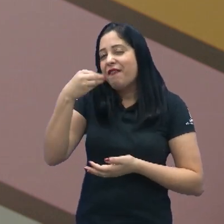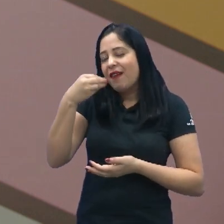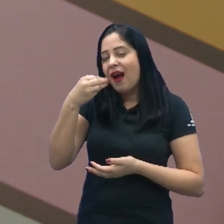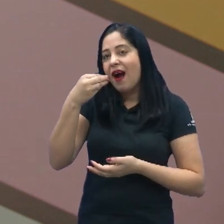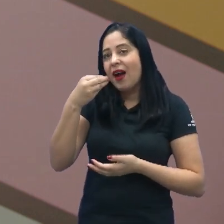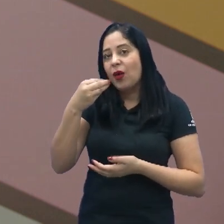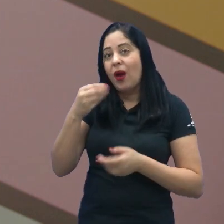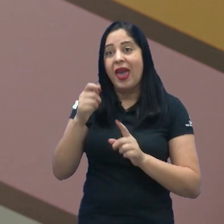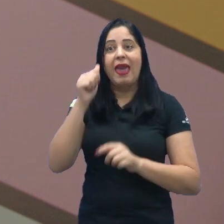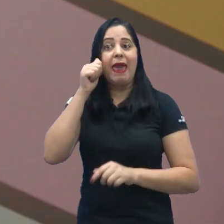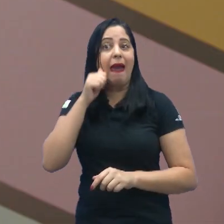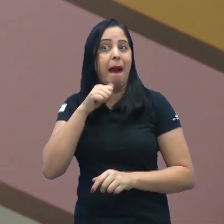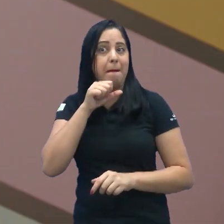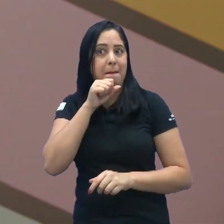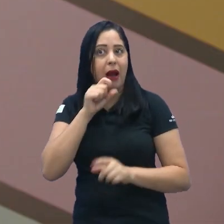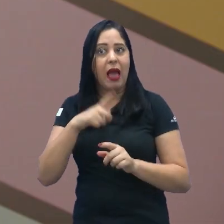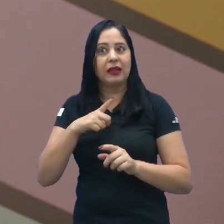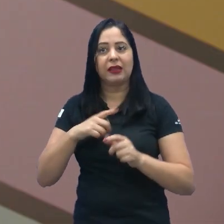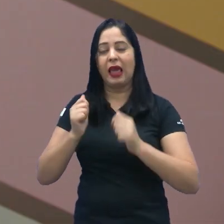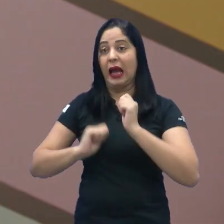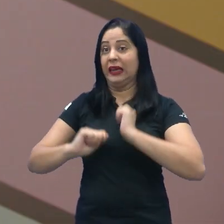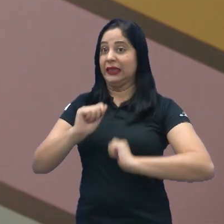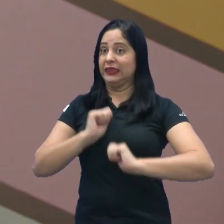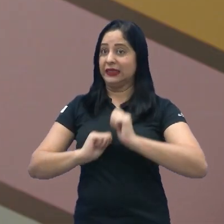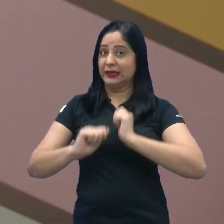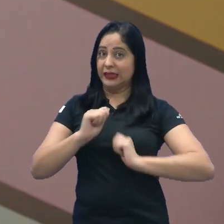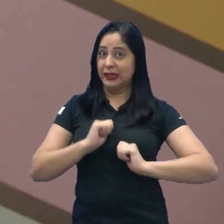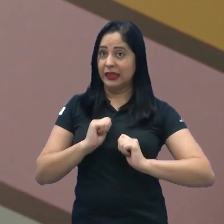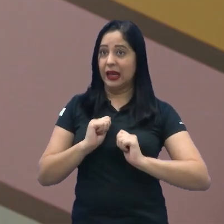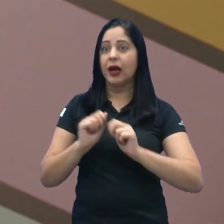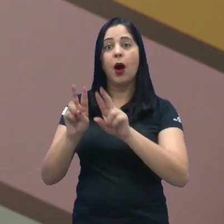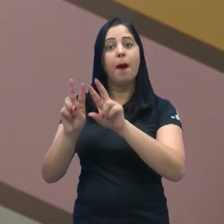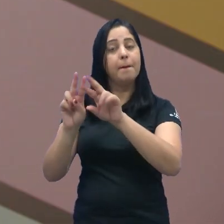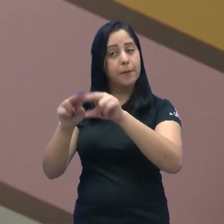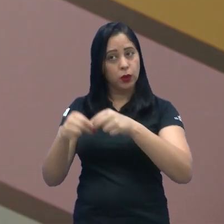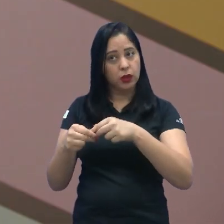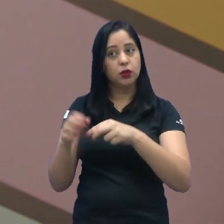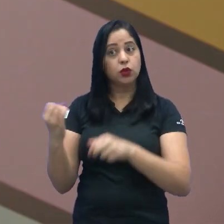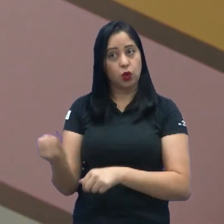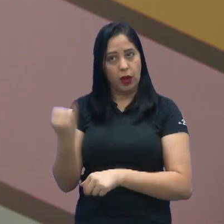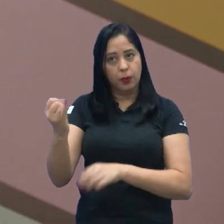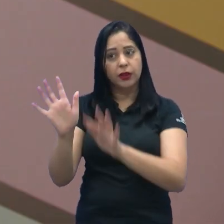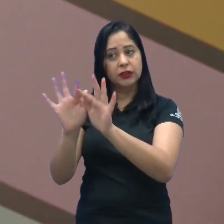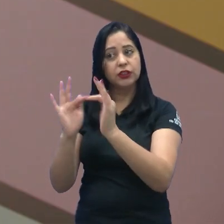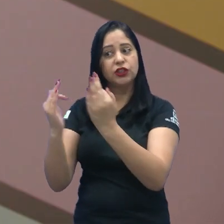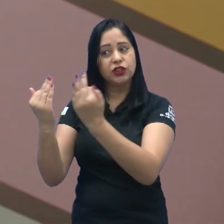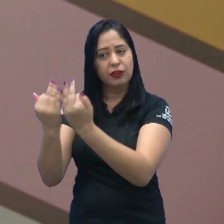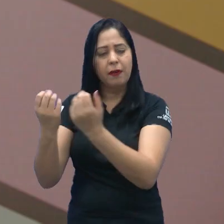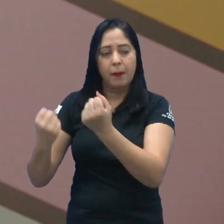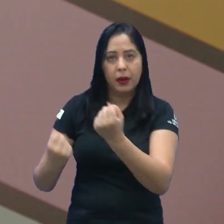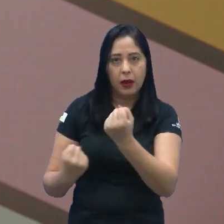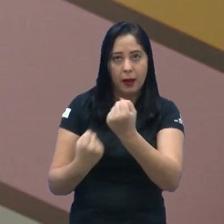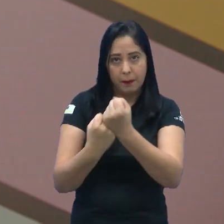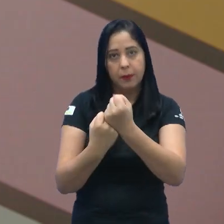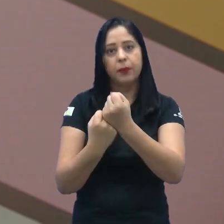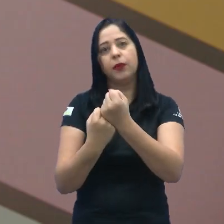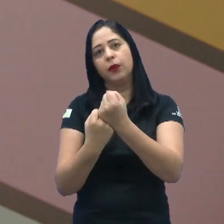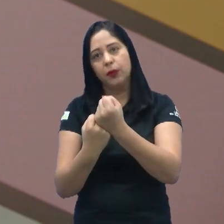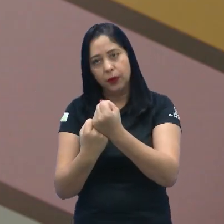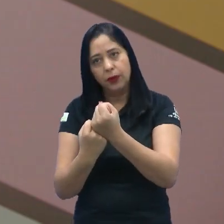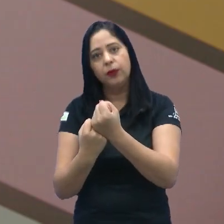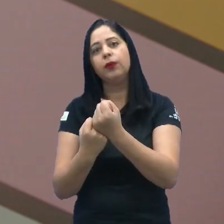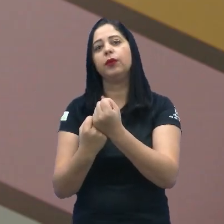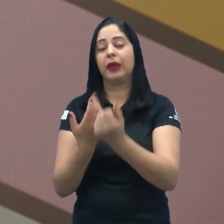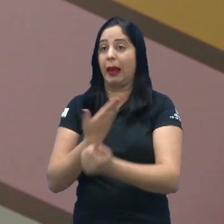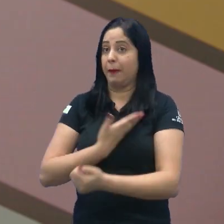em que é importante estar, como comentei, cercada de pessoas que possam auxiliar, né? Porque hoje em dia tem a rede de apoio familiar,